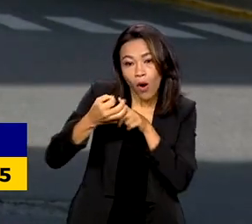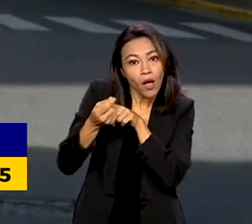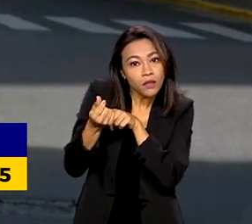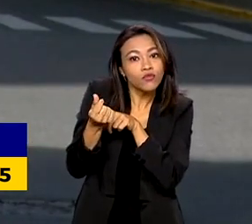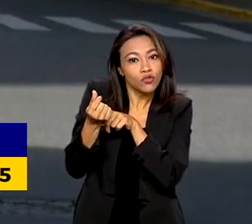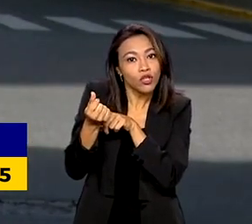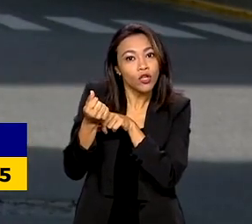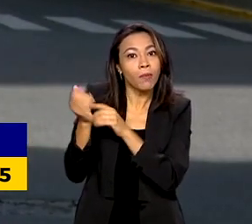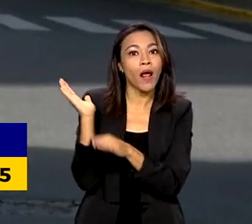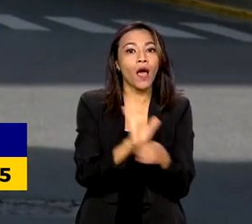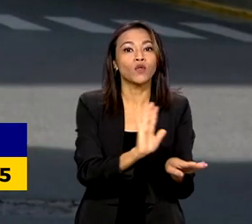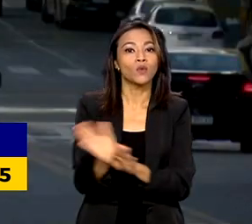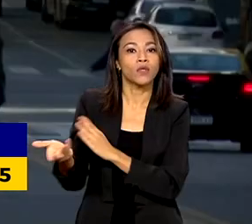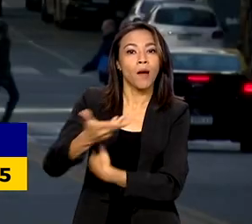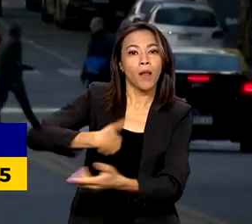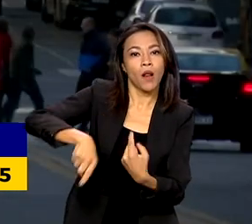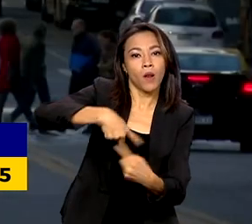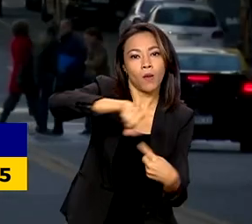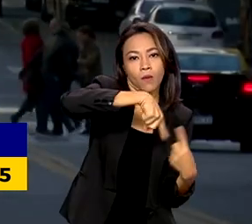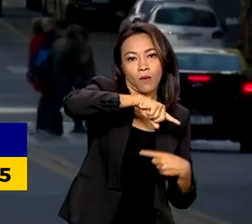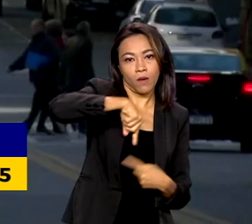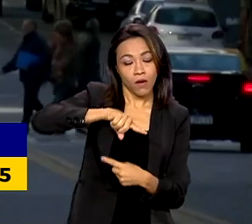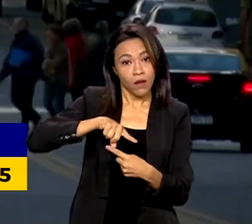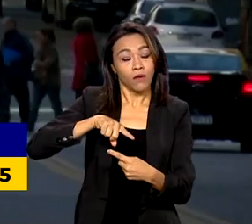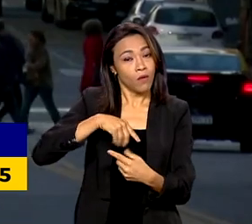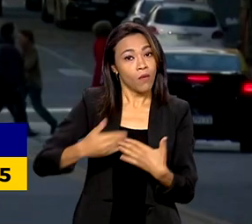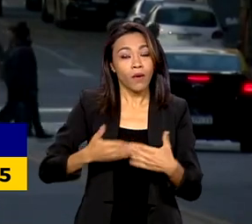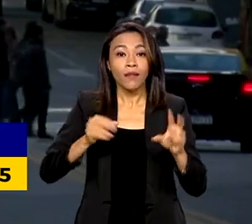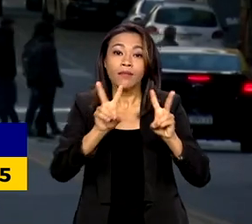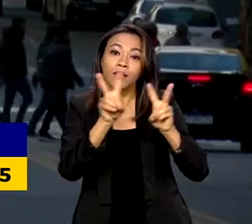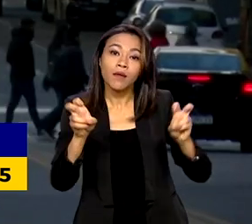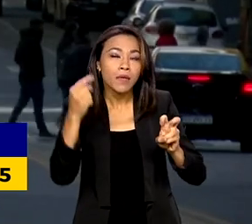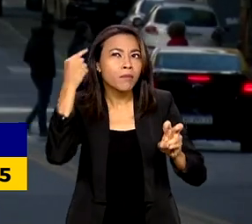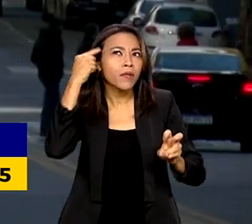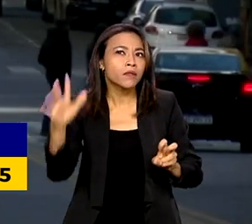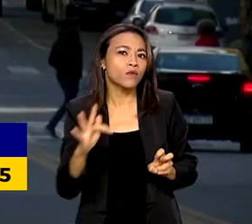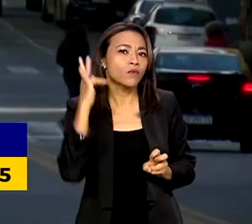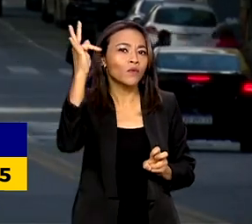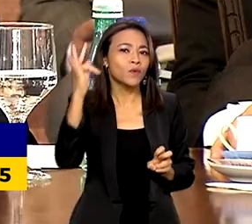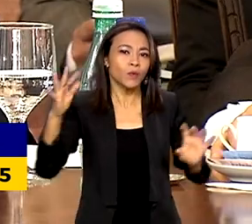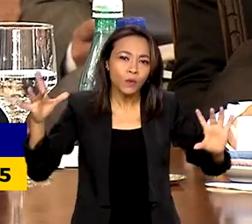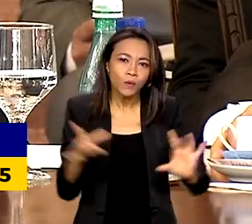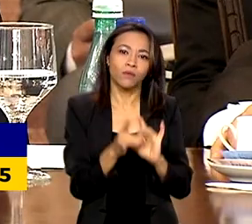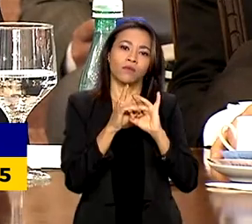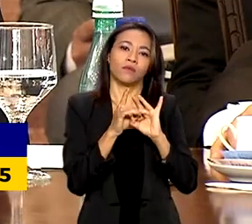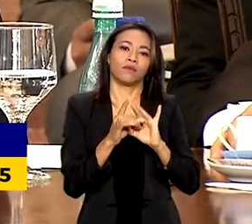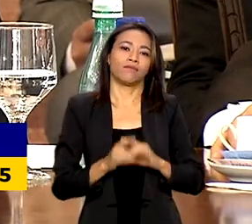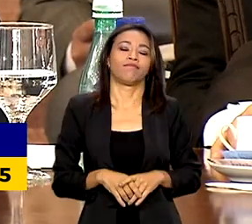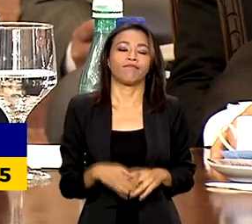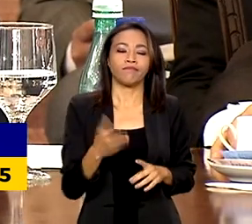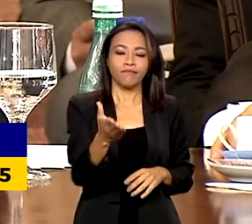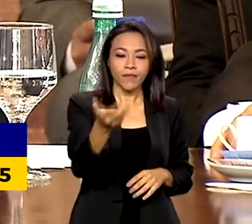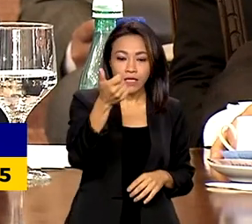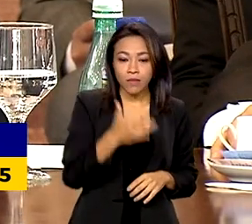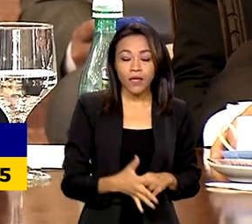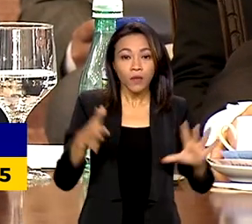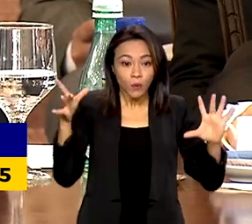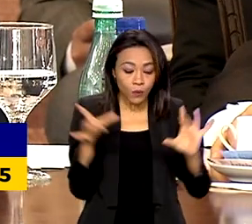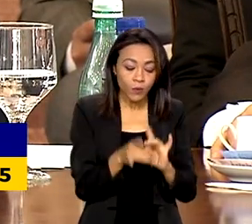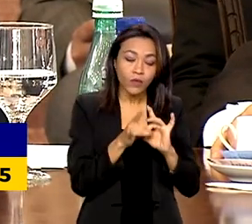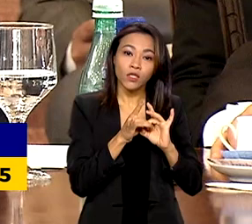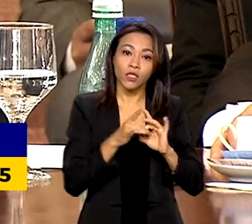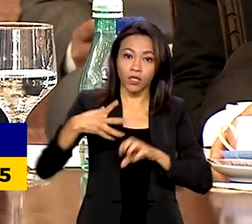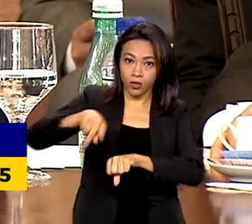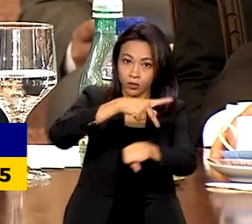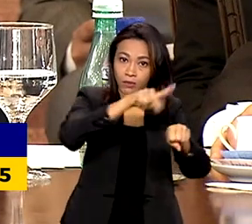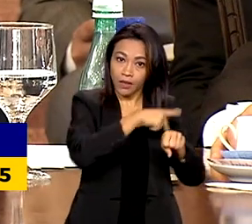ajudar o comércio. Vale praticamente qualquer tema que pense um futuro mais integrado. A integração deve ser o objetivo permanente